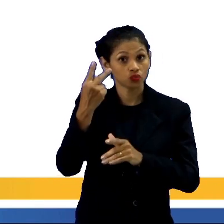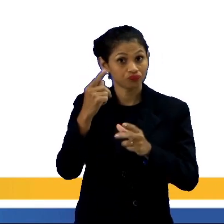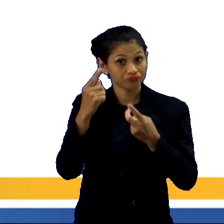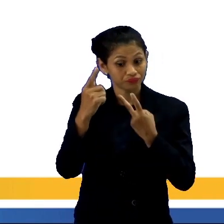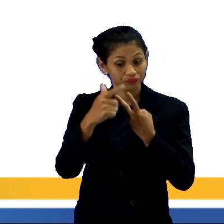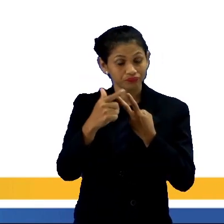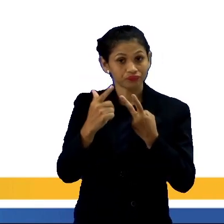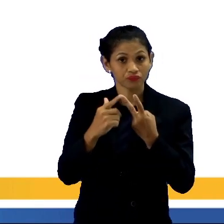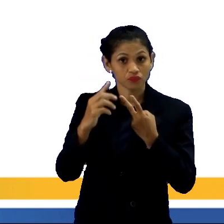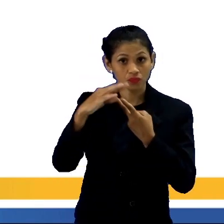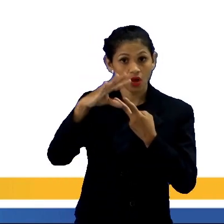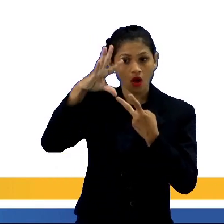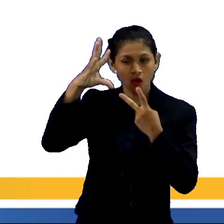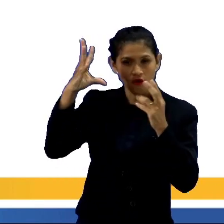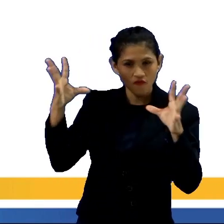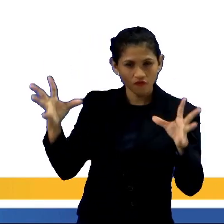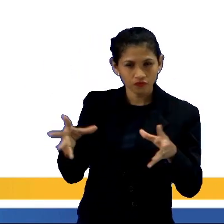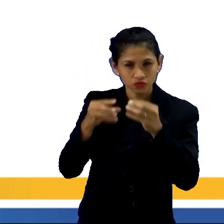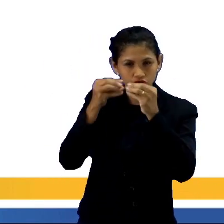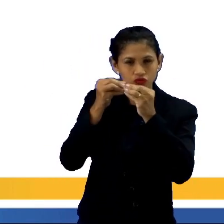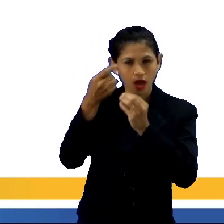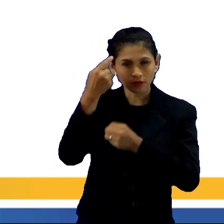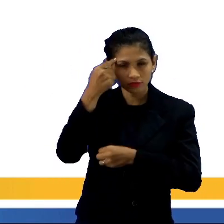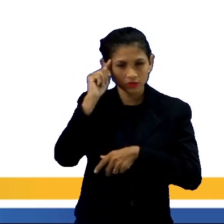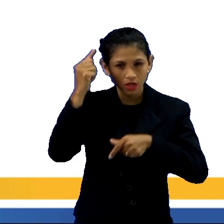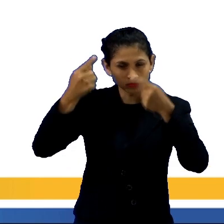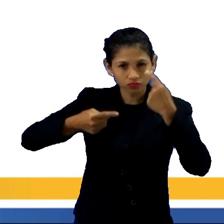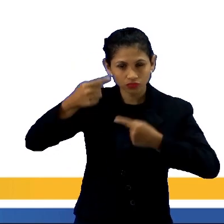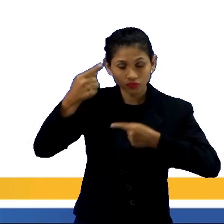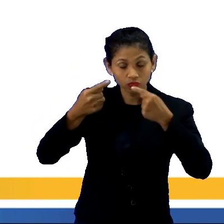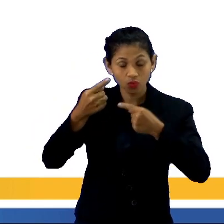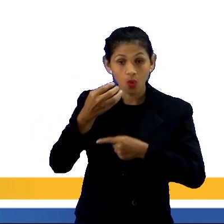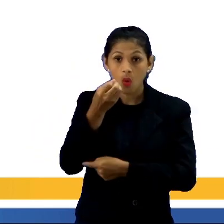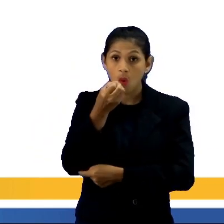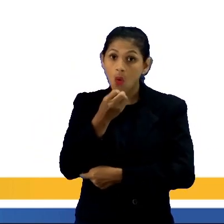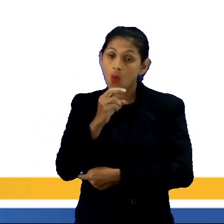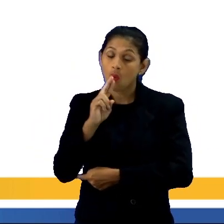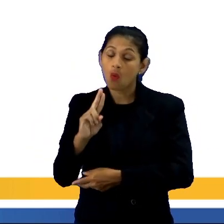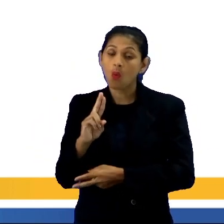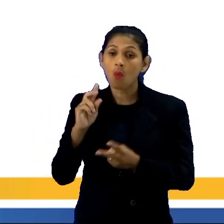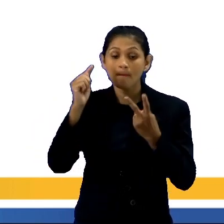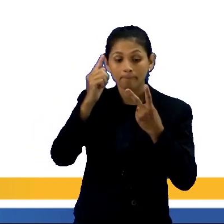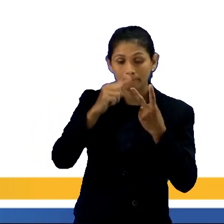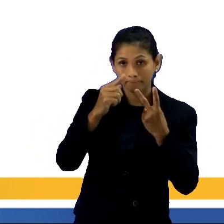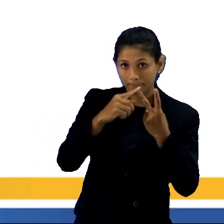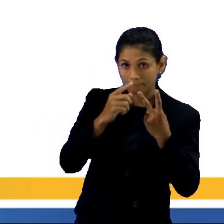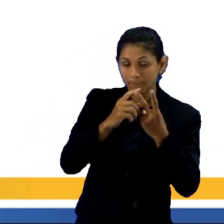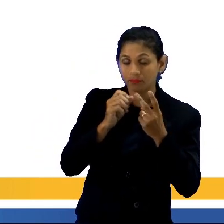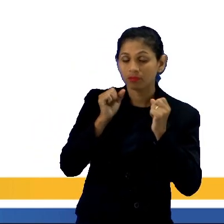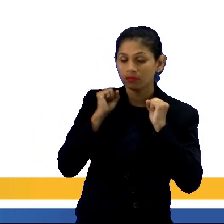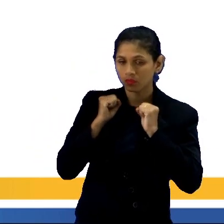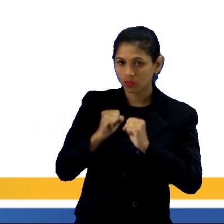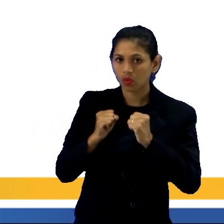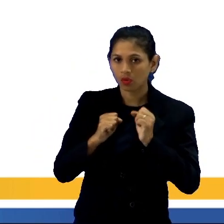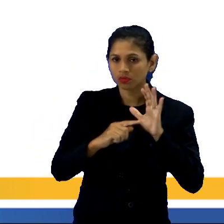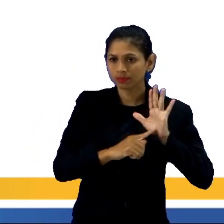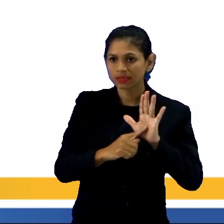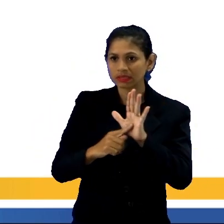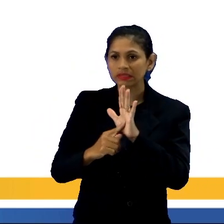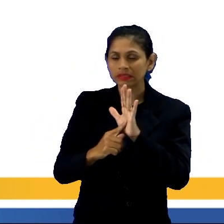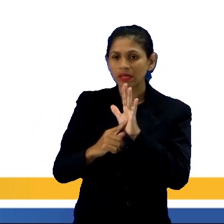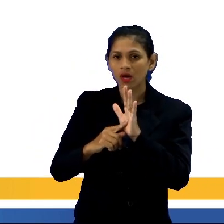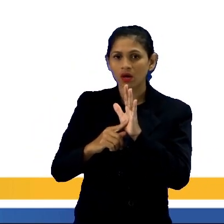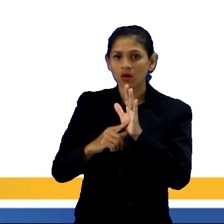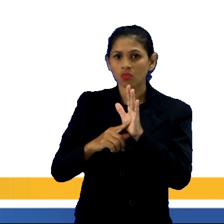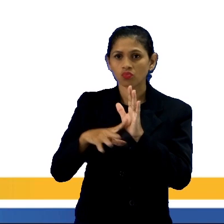Pode fechar as ideias discutidas, tá bom? Ou pode apresentar uma possível solução para o problema. O que